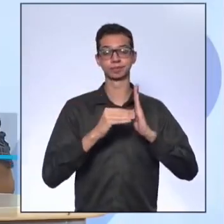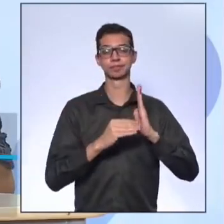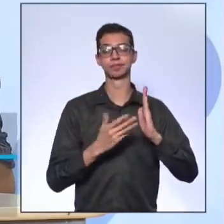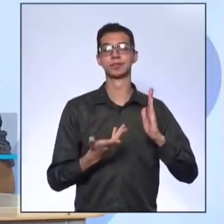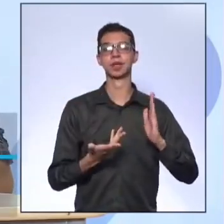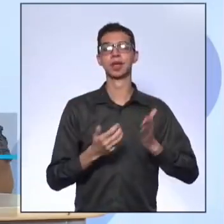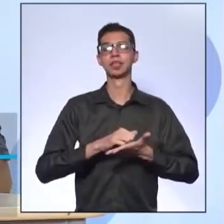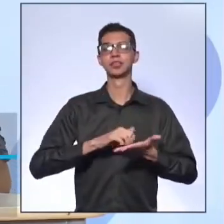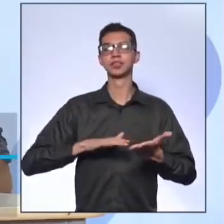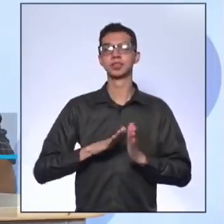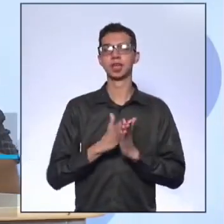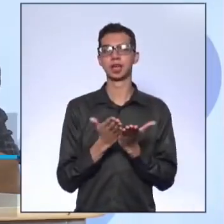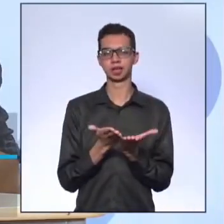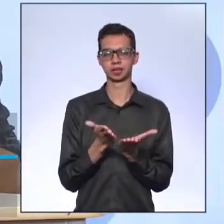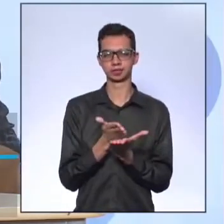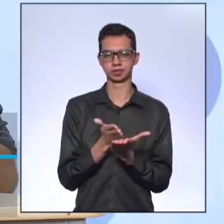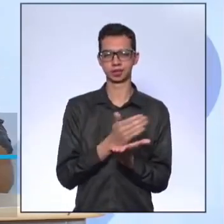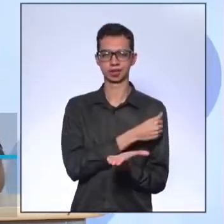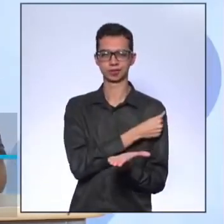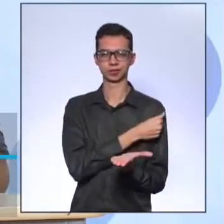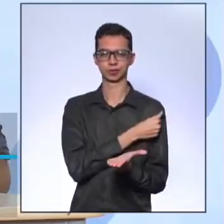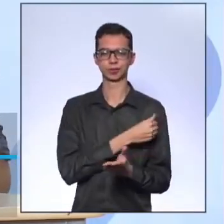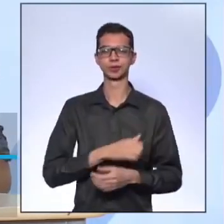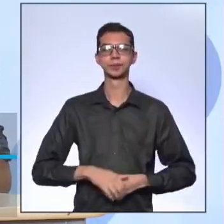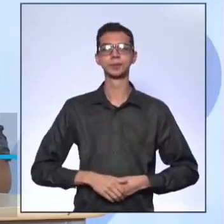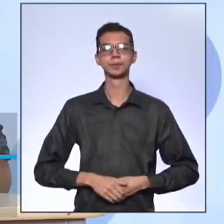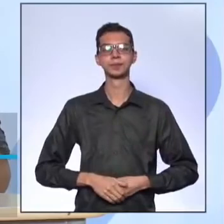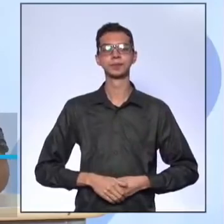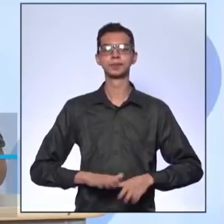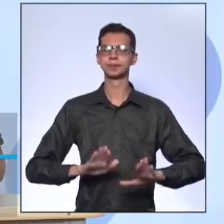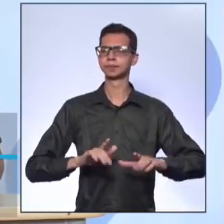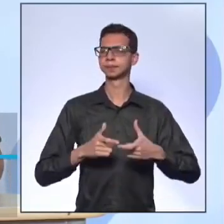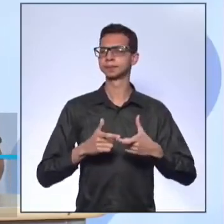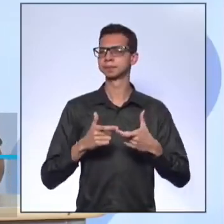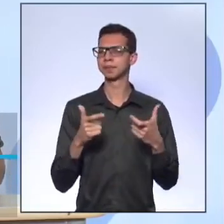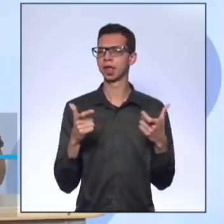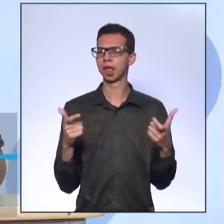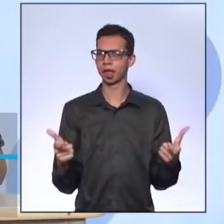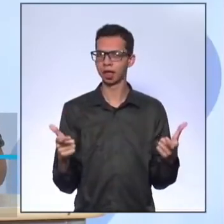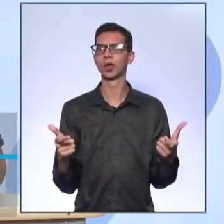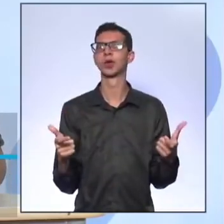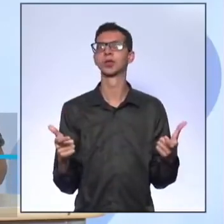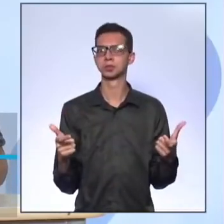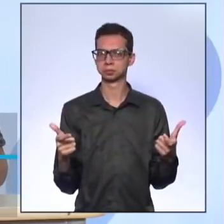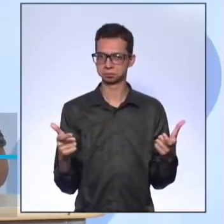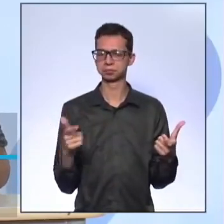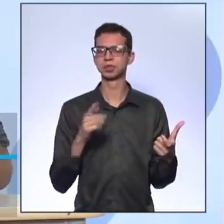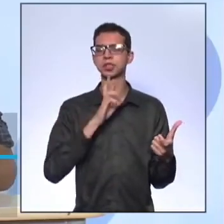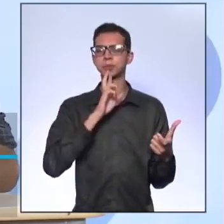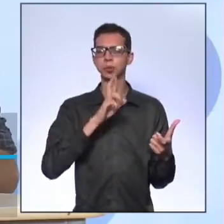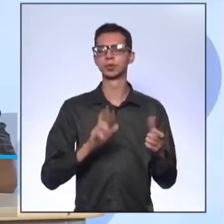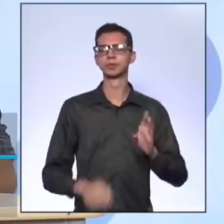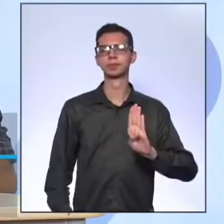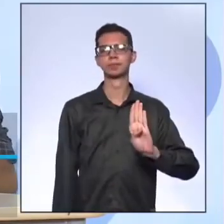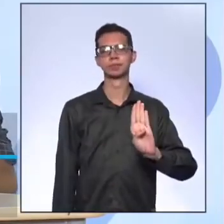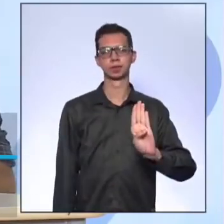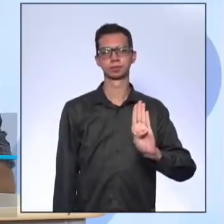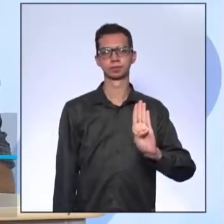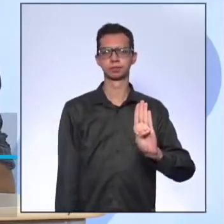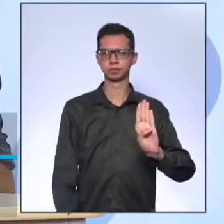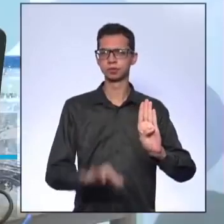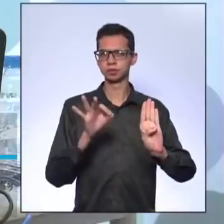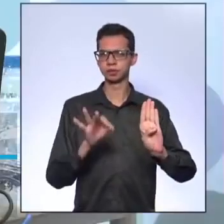do caderno do aluno, São Paulo Faz Escola. A maioria esmagadora respondeu a letra B. Estão